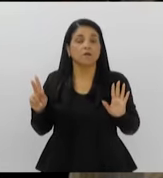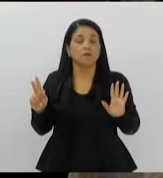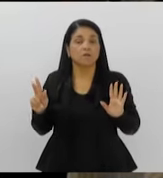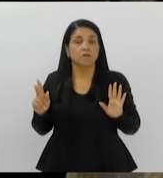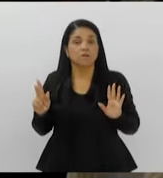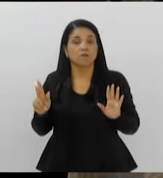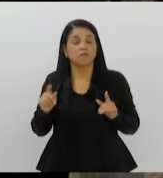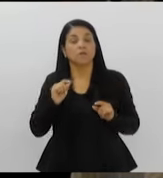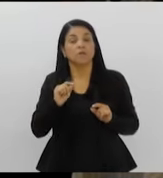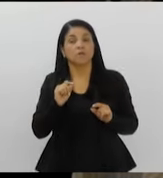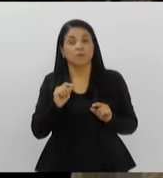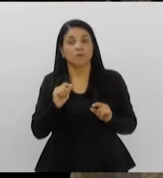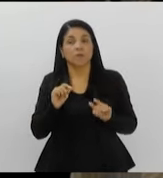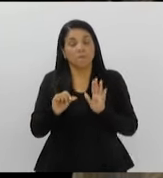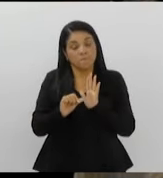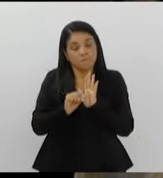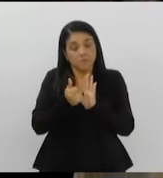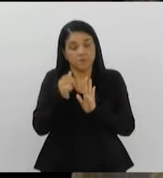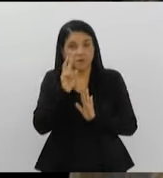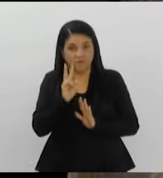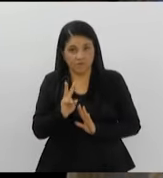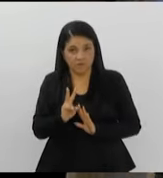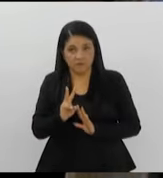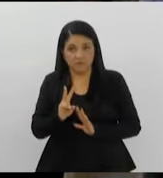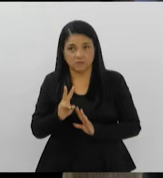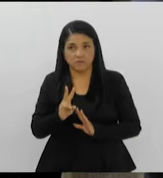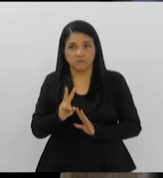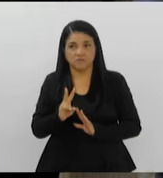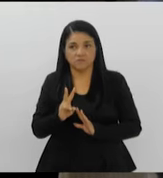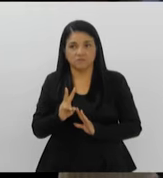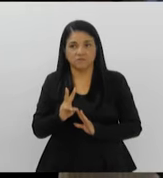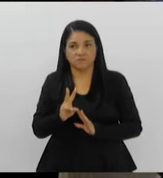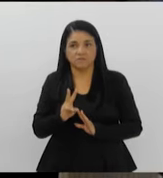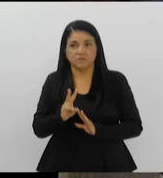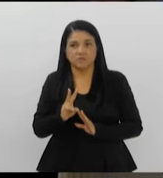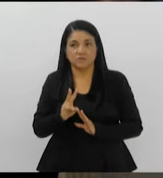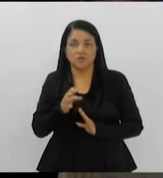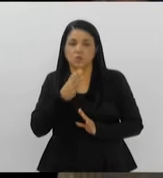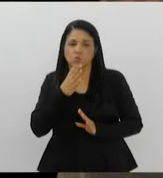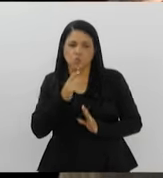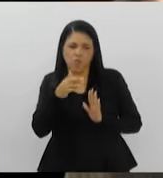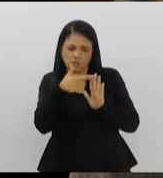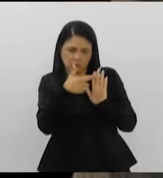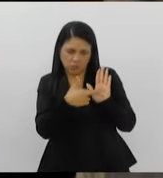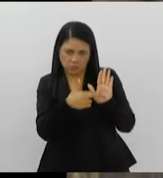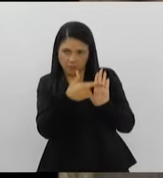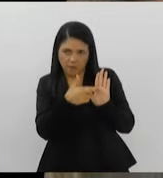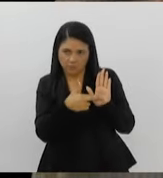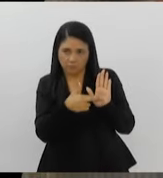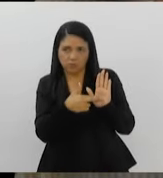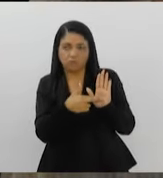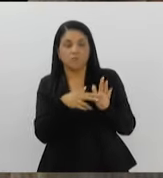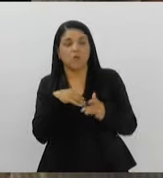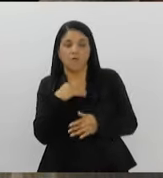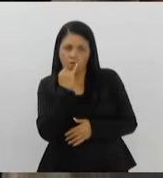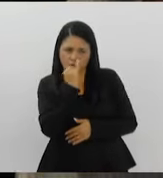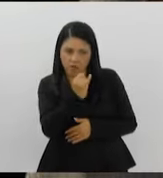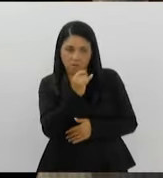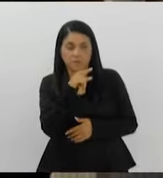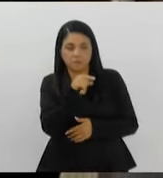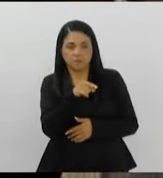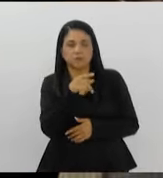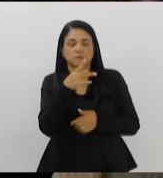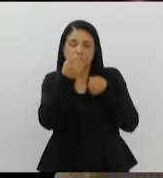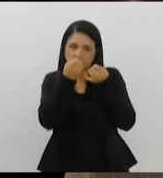A questão é o seguinte, é a primeira vez que... Eu vou falar, talvez ele não conheça o regimento, mas vou falar para que ele possa depois